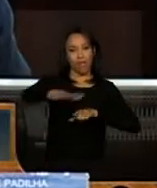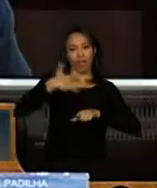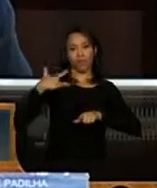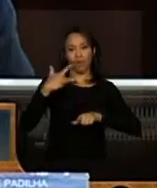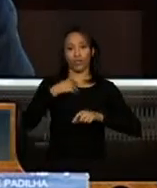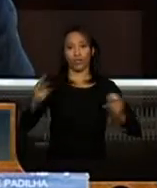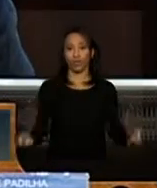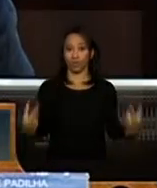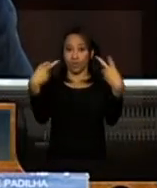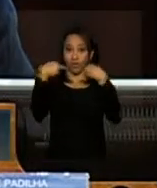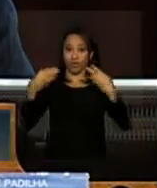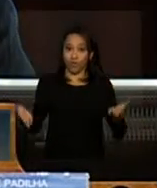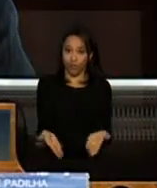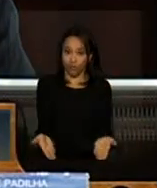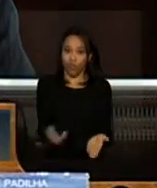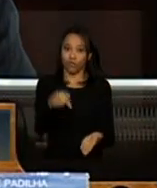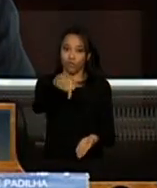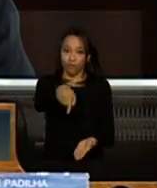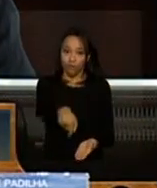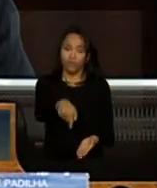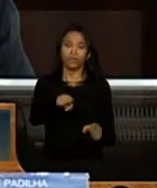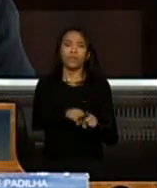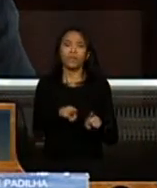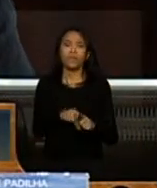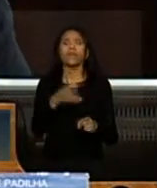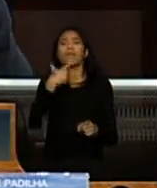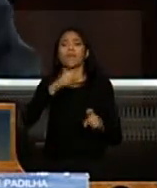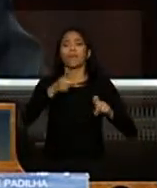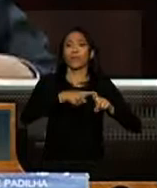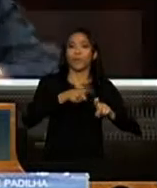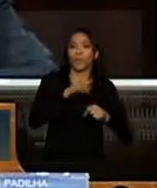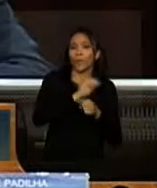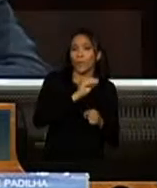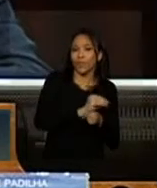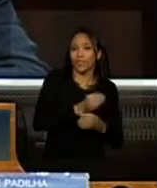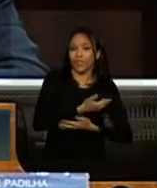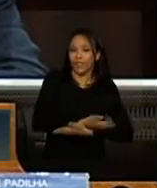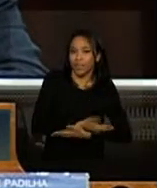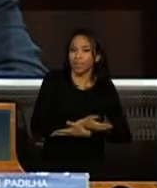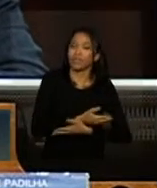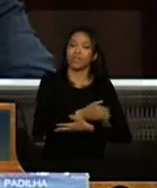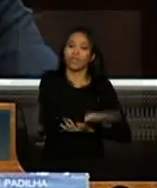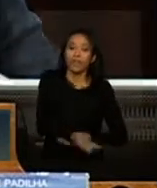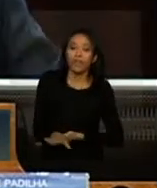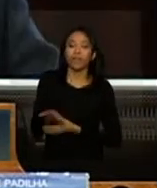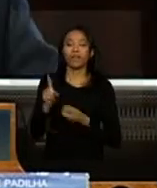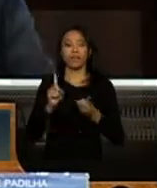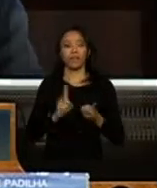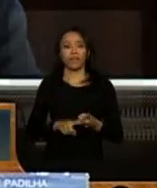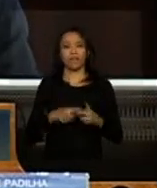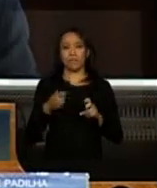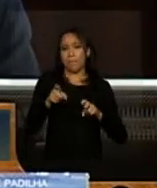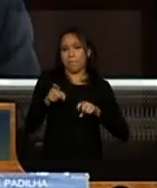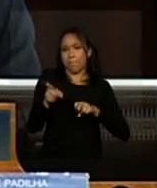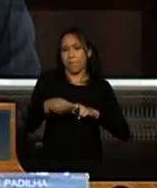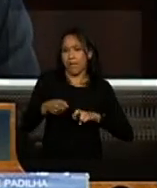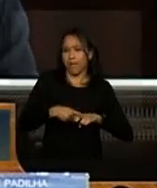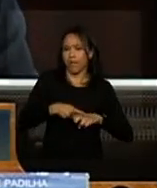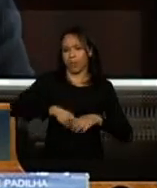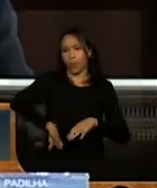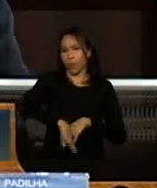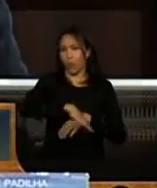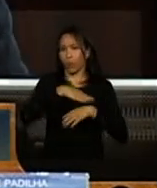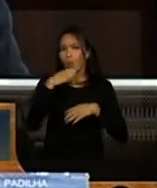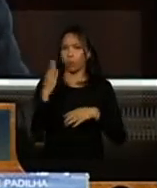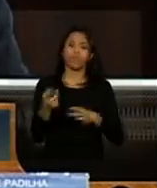transmissão, sobretudo os pediatras, os médicos, médicos